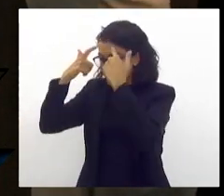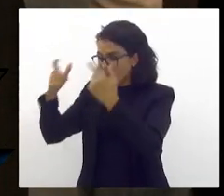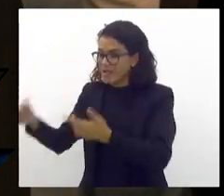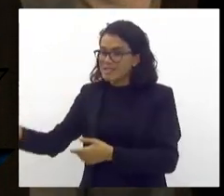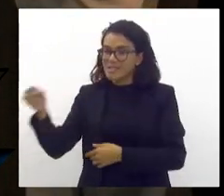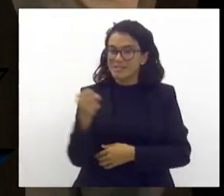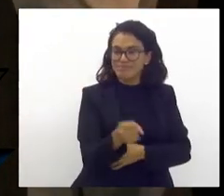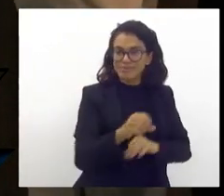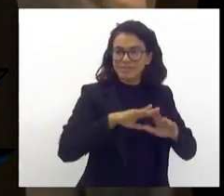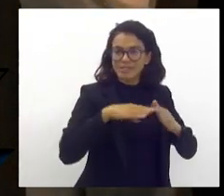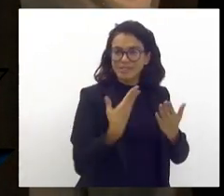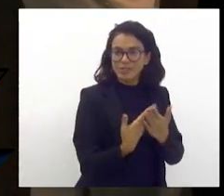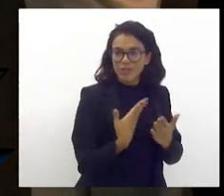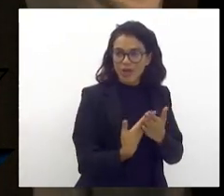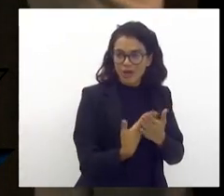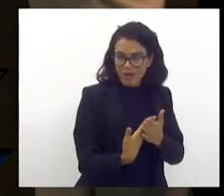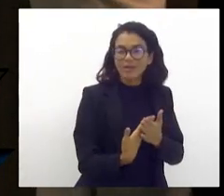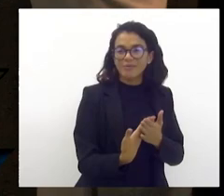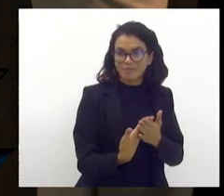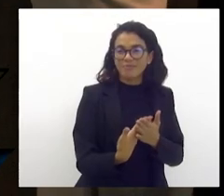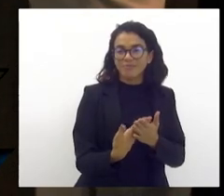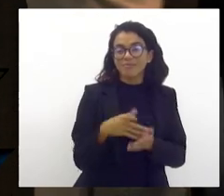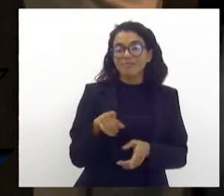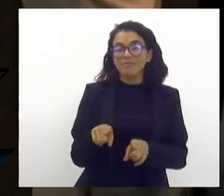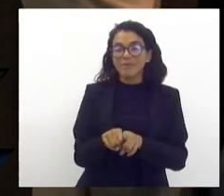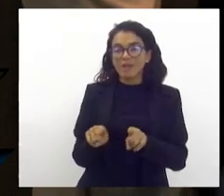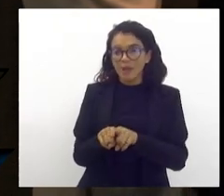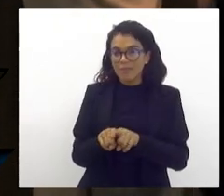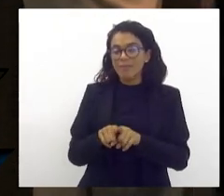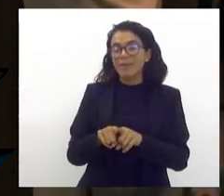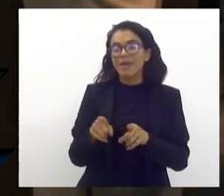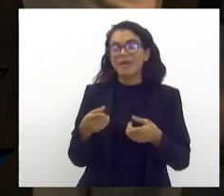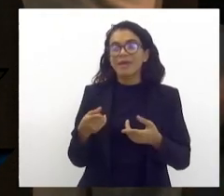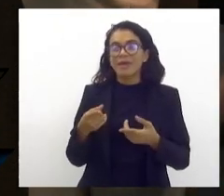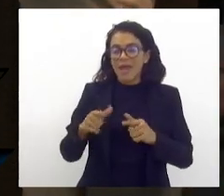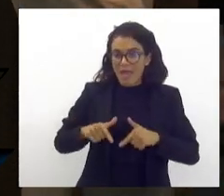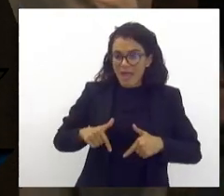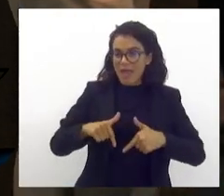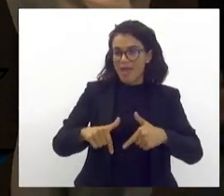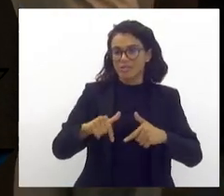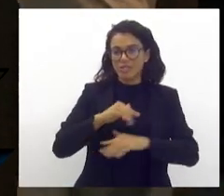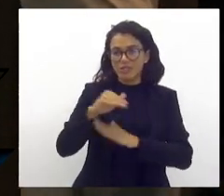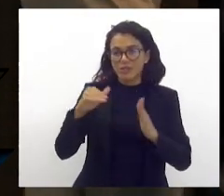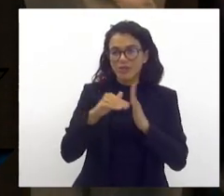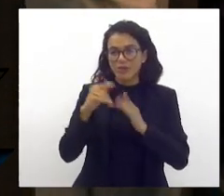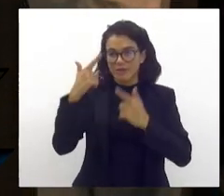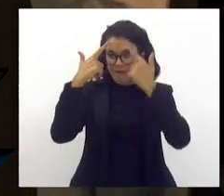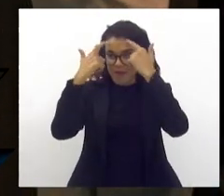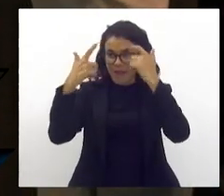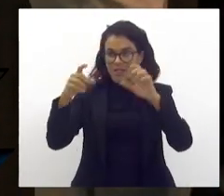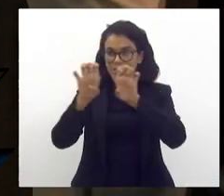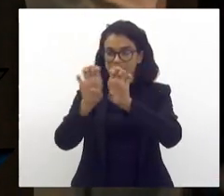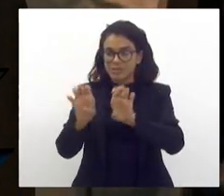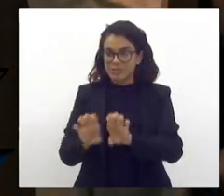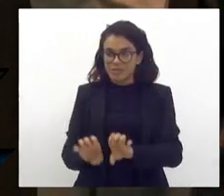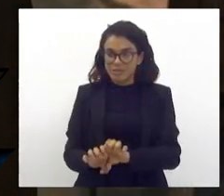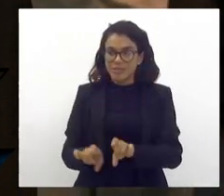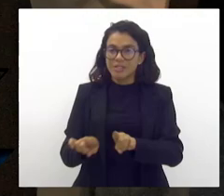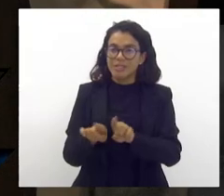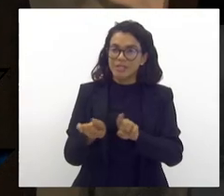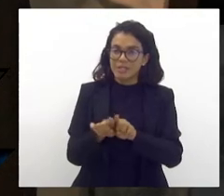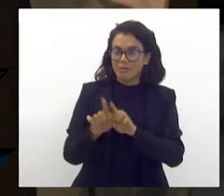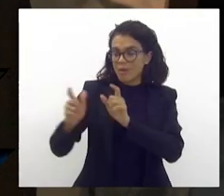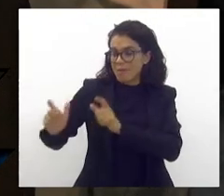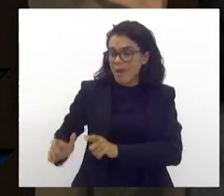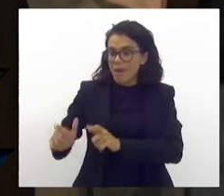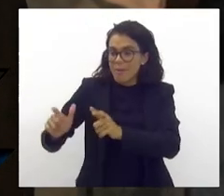O hip-hop ele já existe para contrapor e reagir toda a violência, seja estatal, seja as